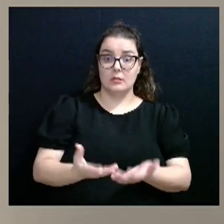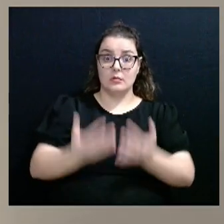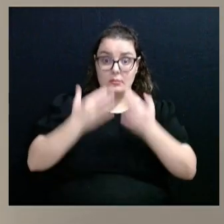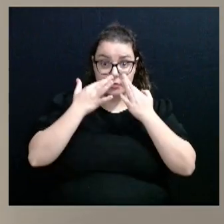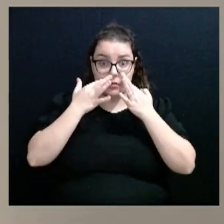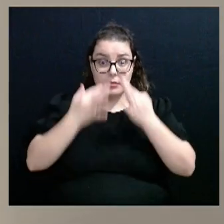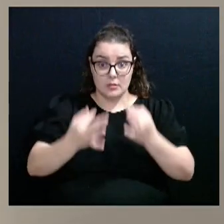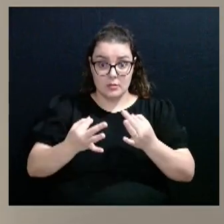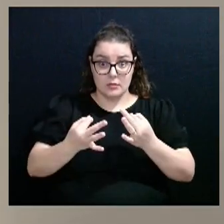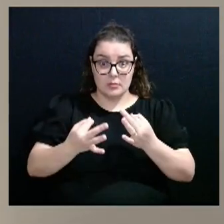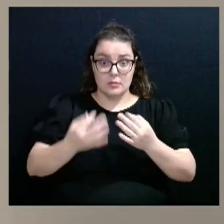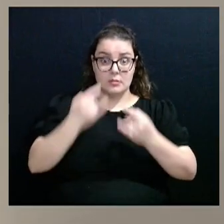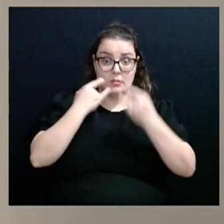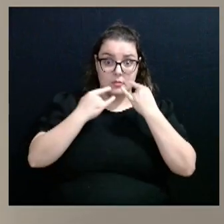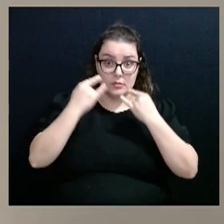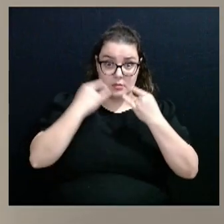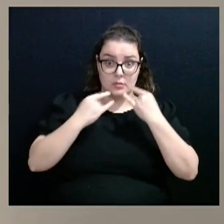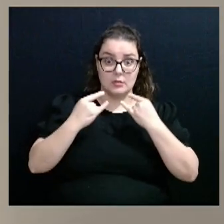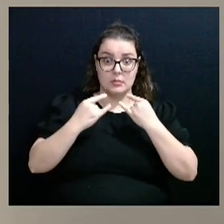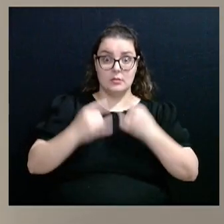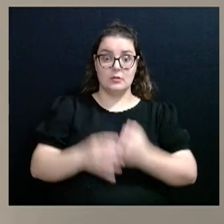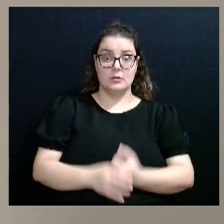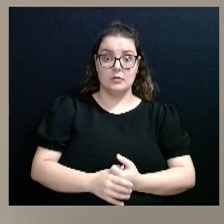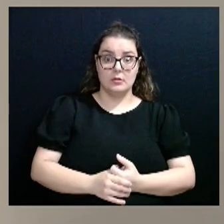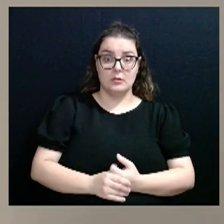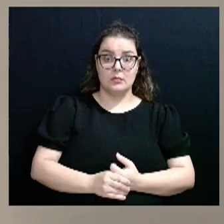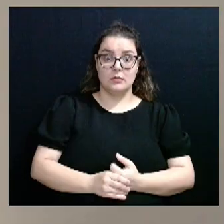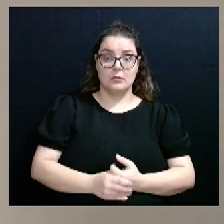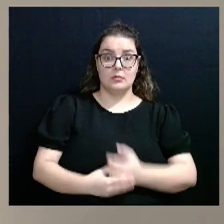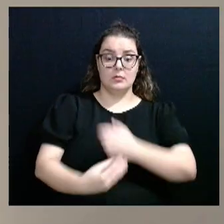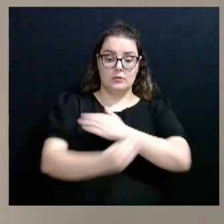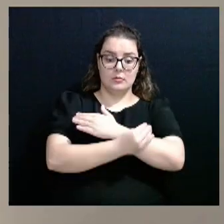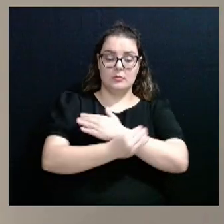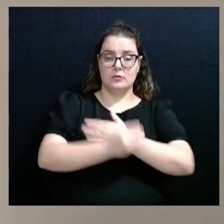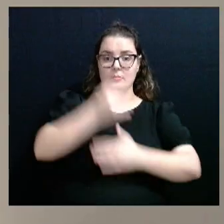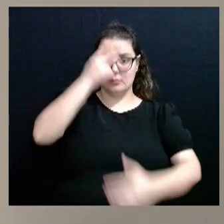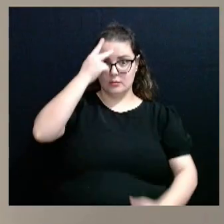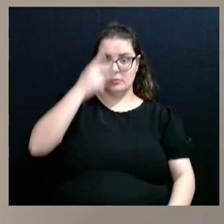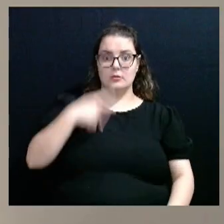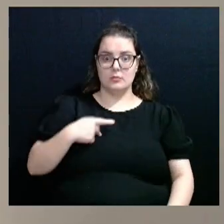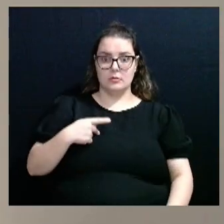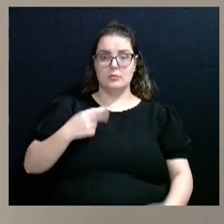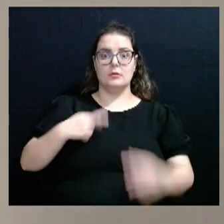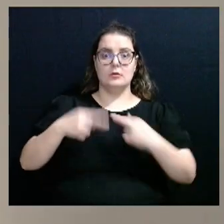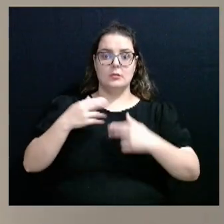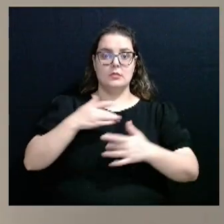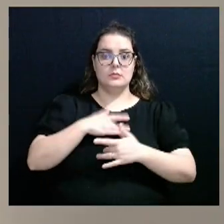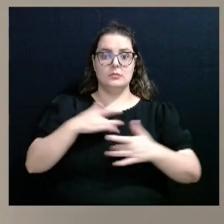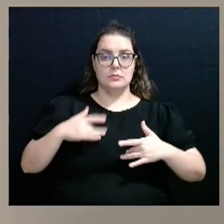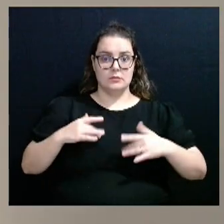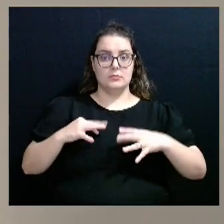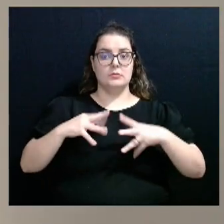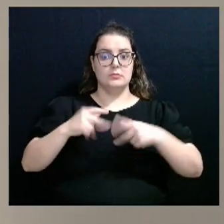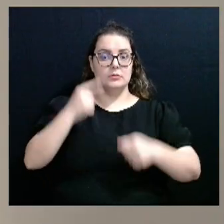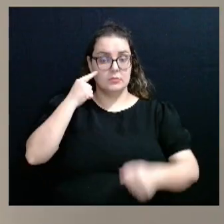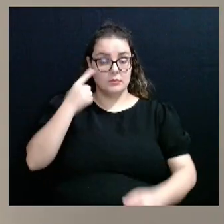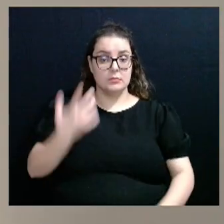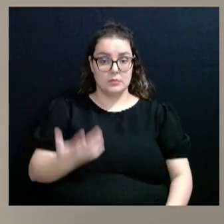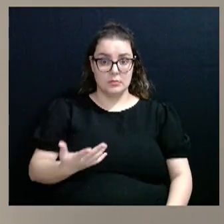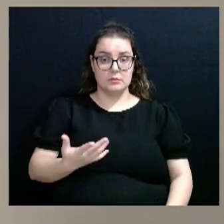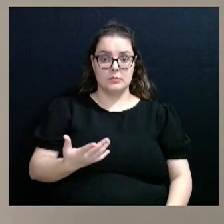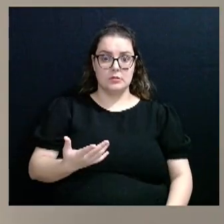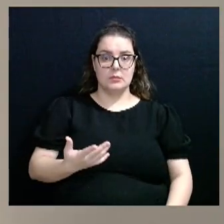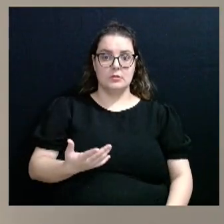interesse no seu autocuidado, no cuidado à saúde em geral, tem sido cada vez